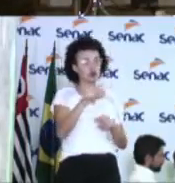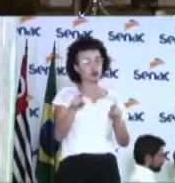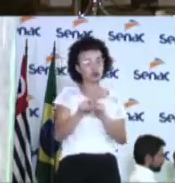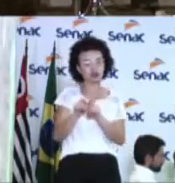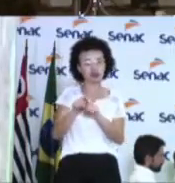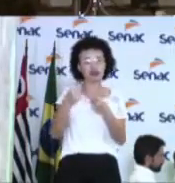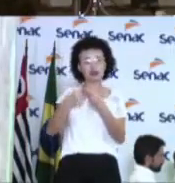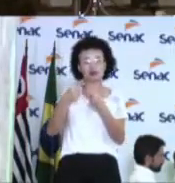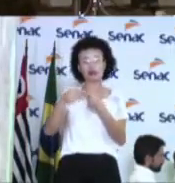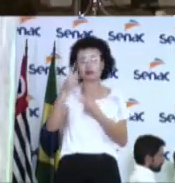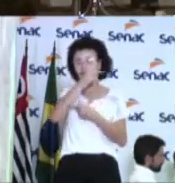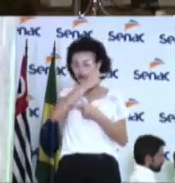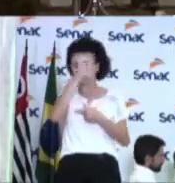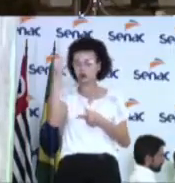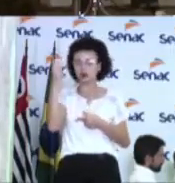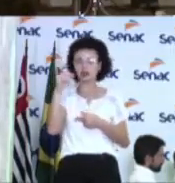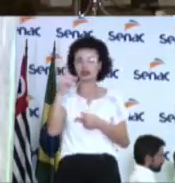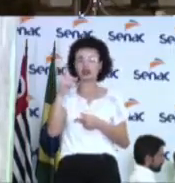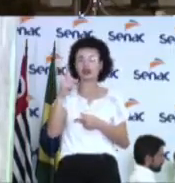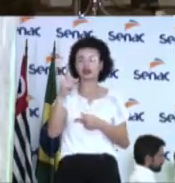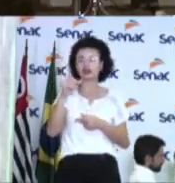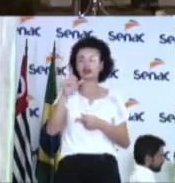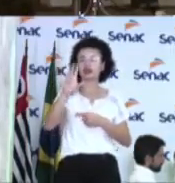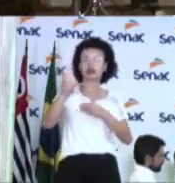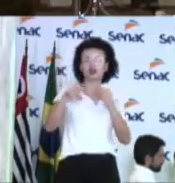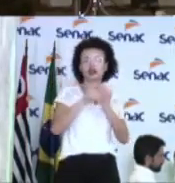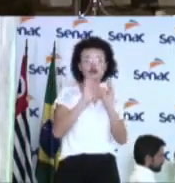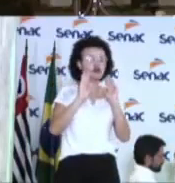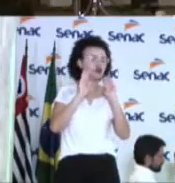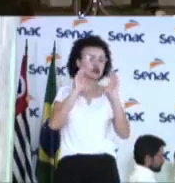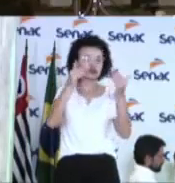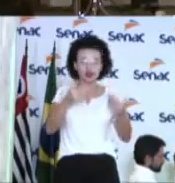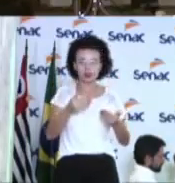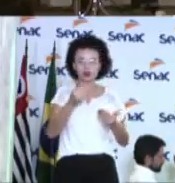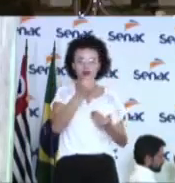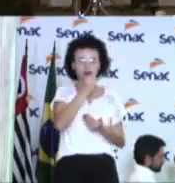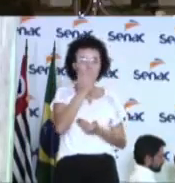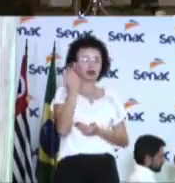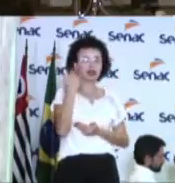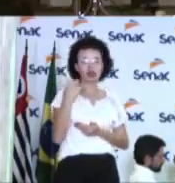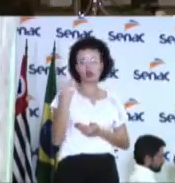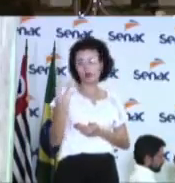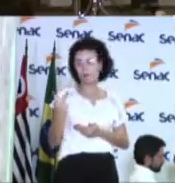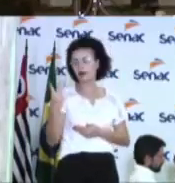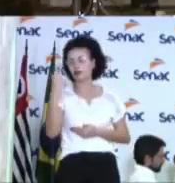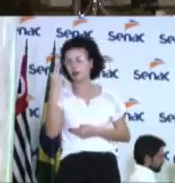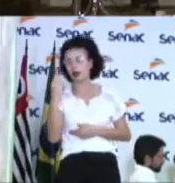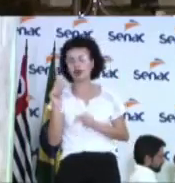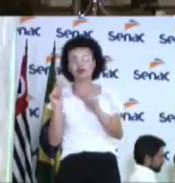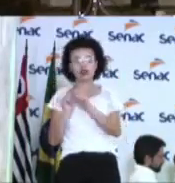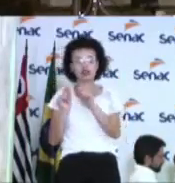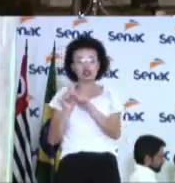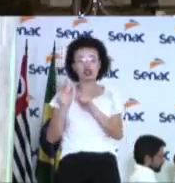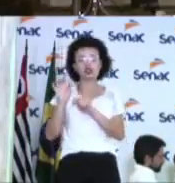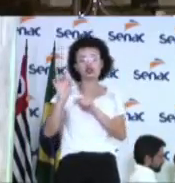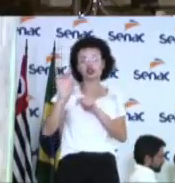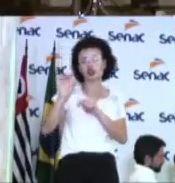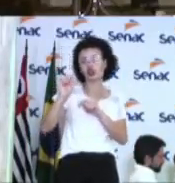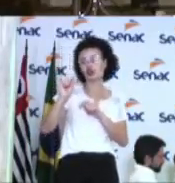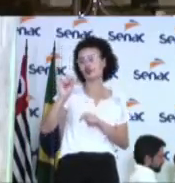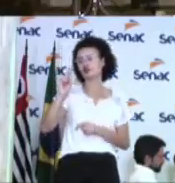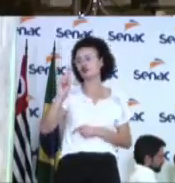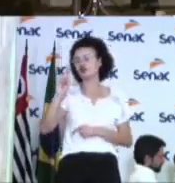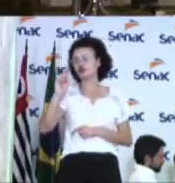estavam focadas em disciplinas específicas. Então, uma dupla que antigamente fazia só as peças de social da